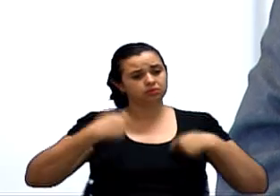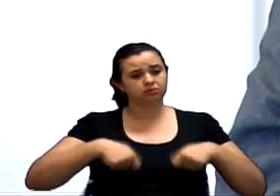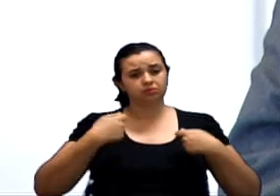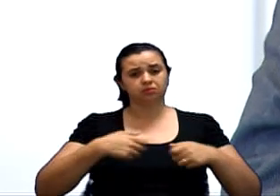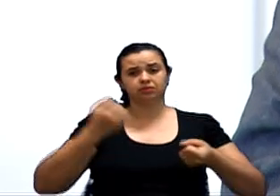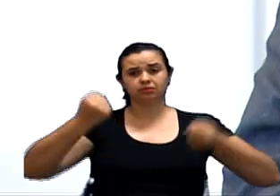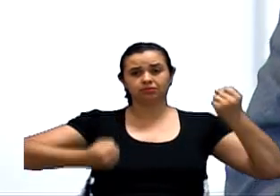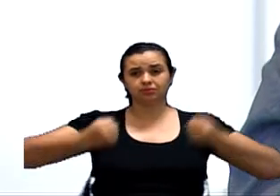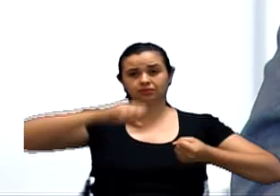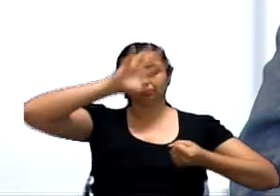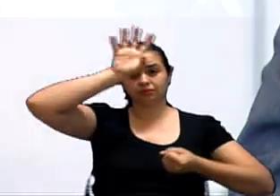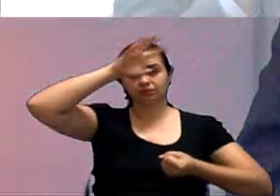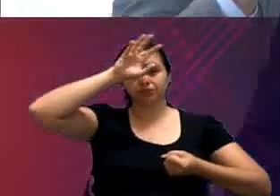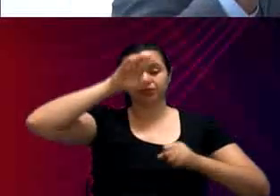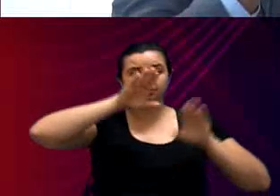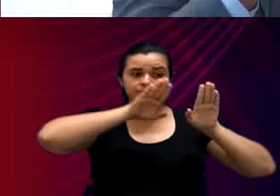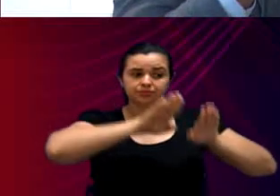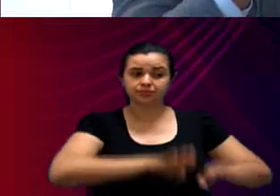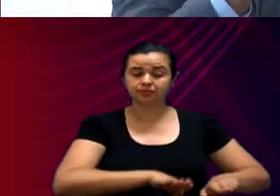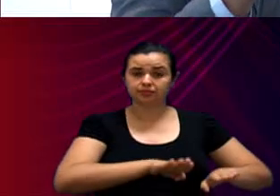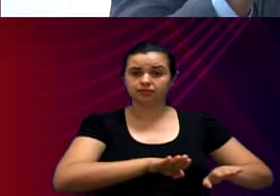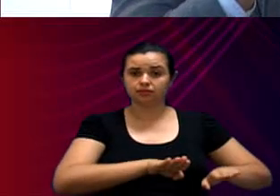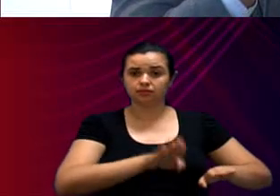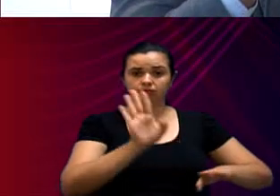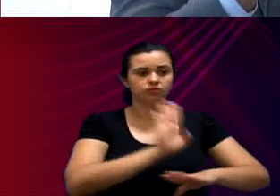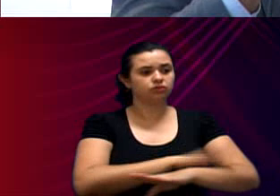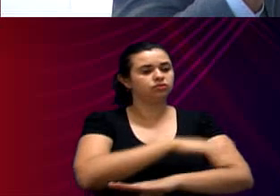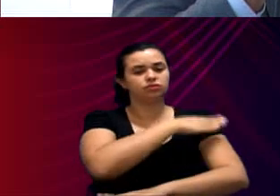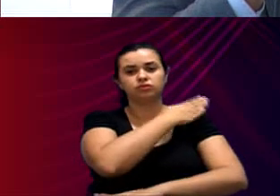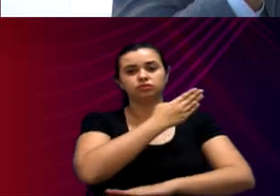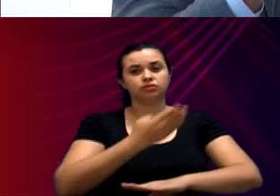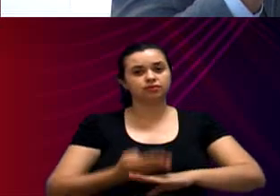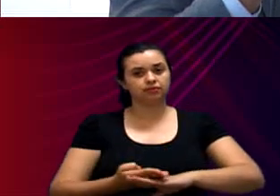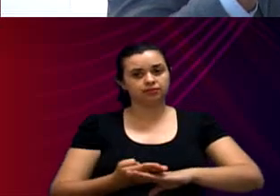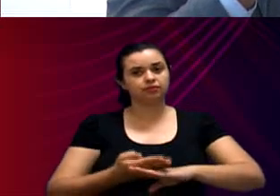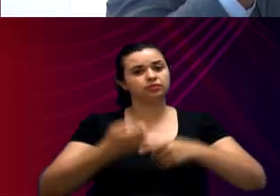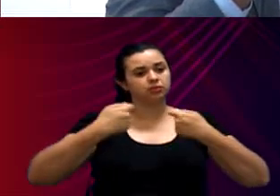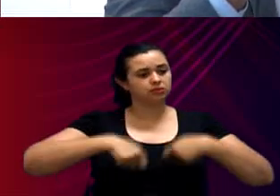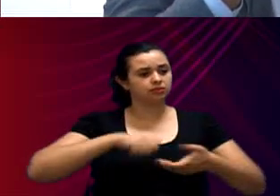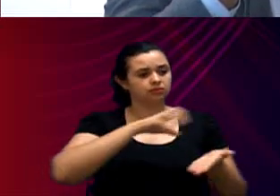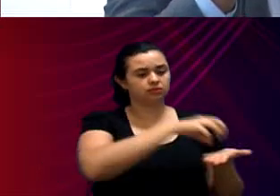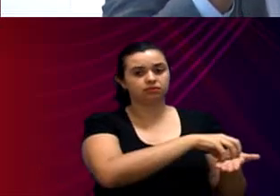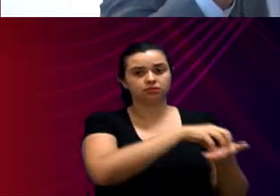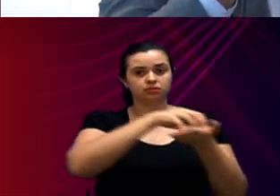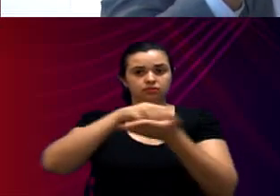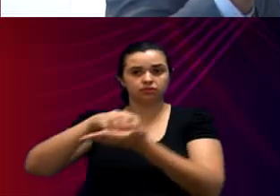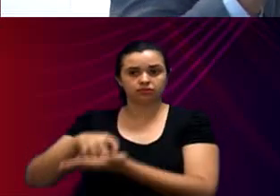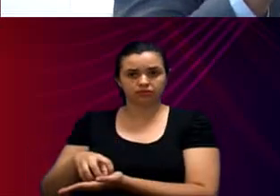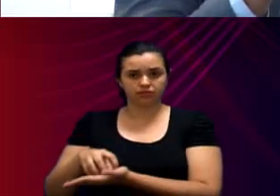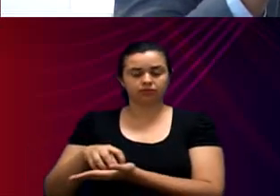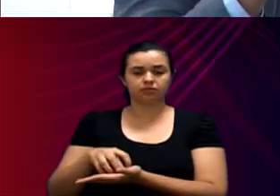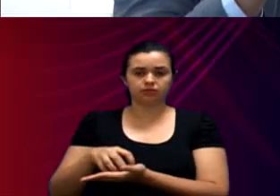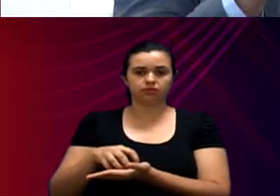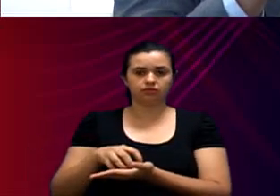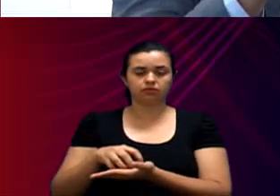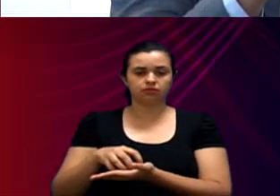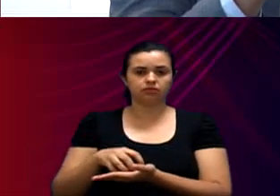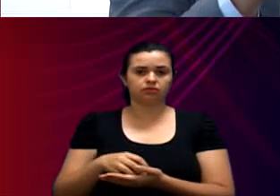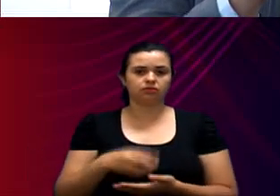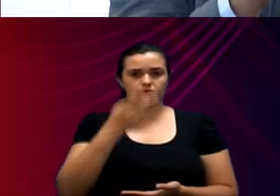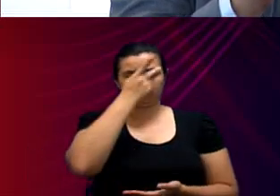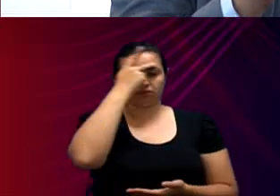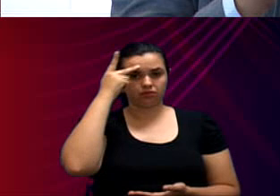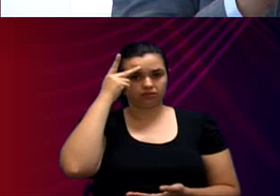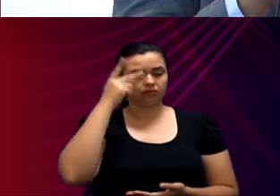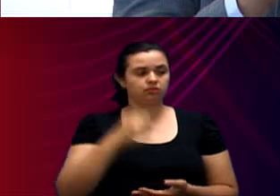ter ambulância fixa 24 horas ali para fazer já essa transferência do paciente para a Santa Casa. Já determinou isso daí.